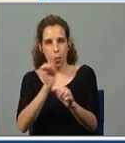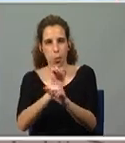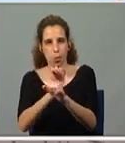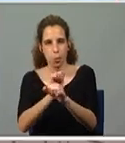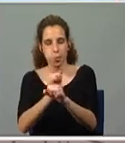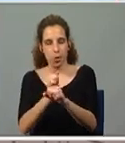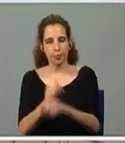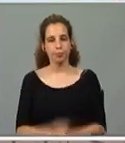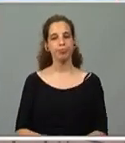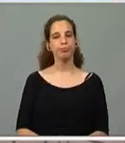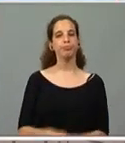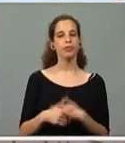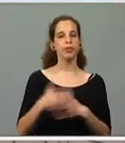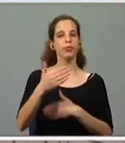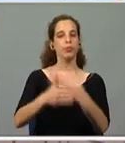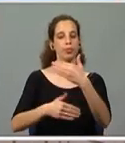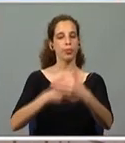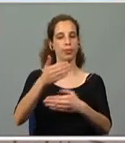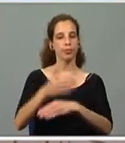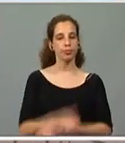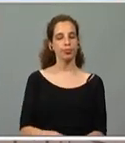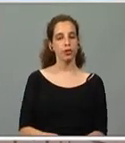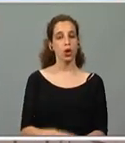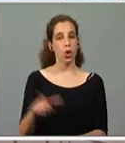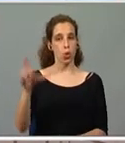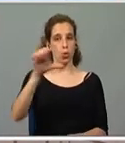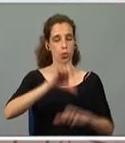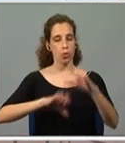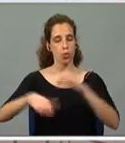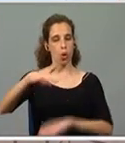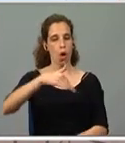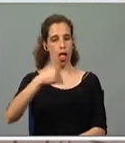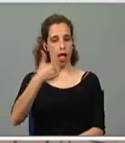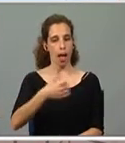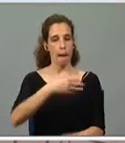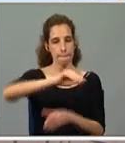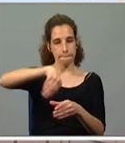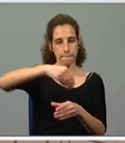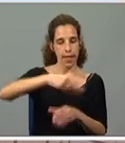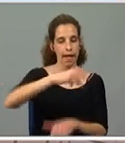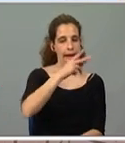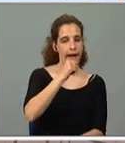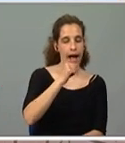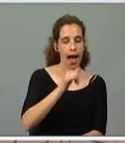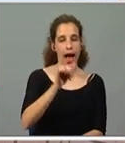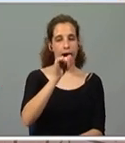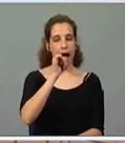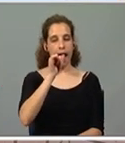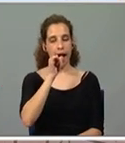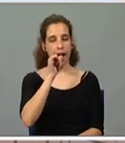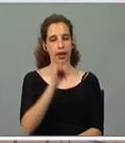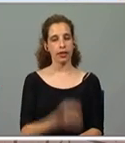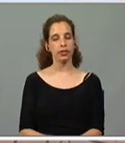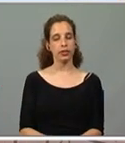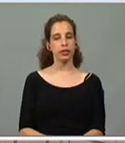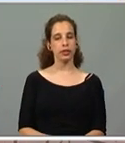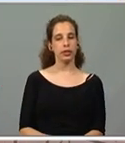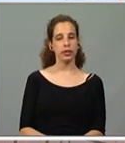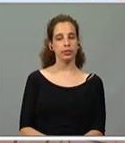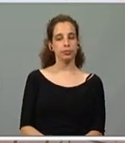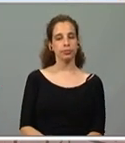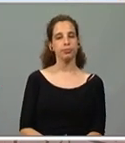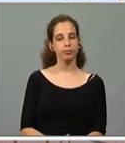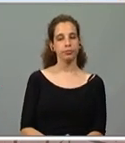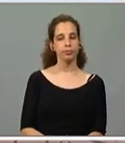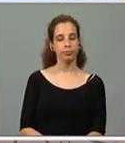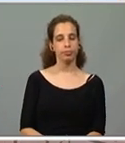bolo. Vamos ver então o processo de decantação no laboratório, onde temos uma mistura de areia, água e componentes em suspensão.